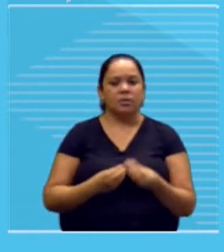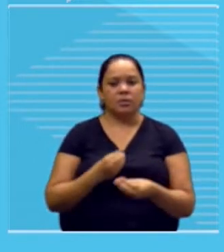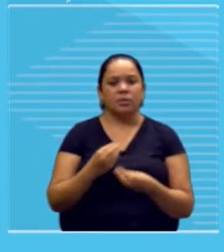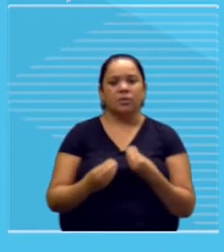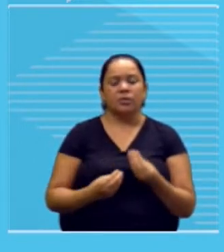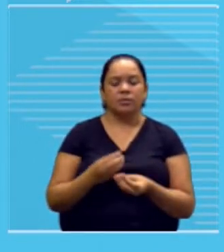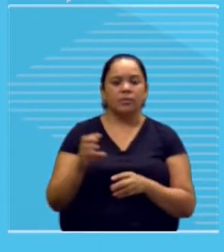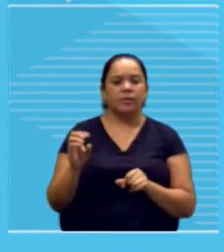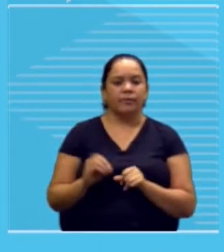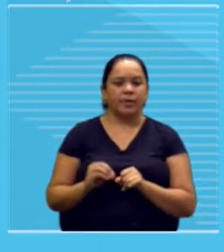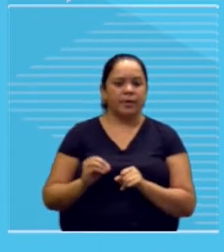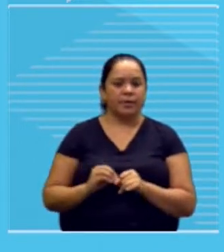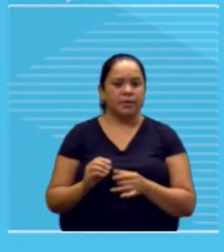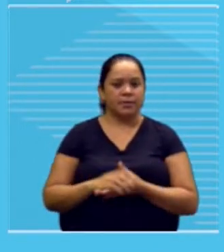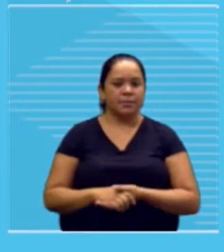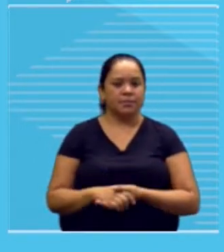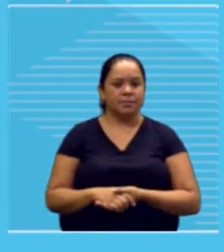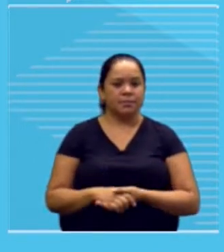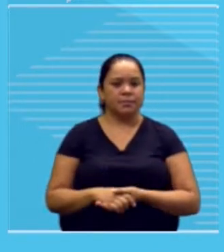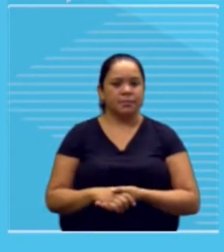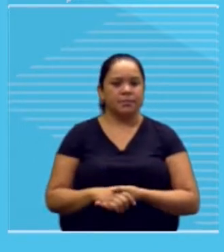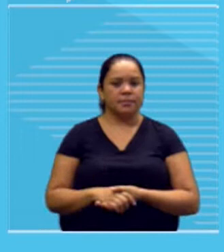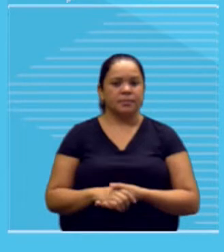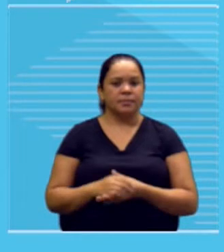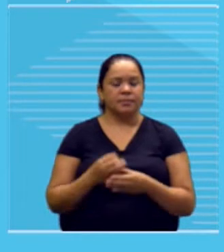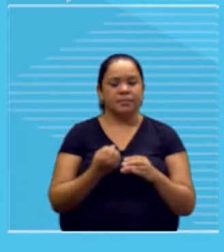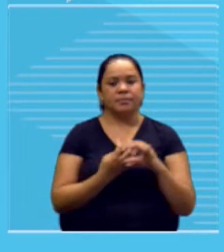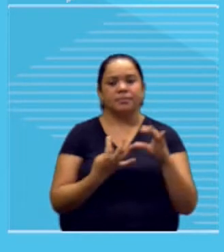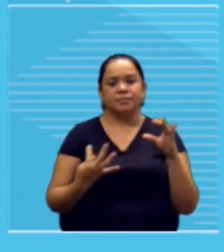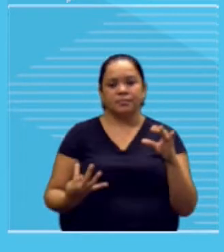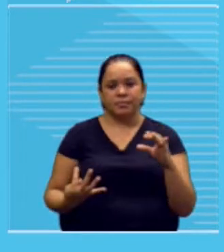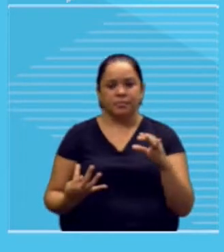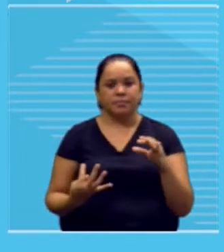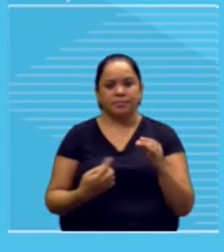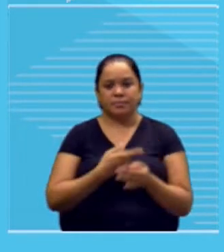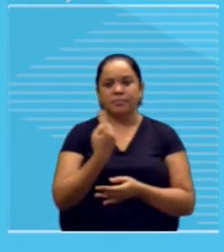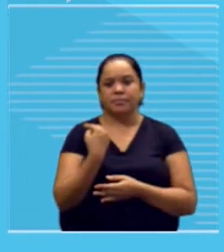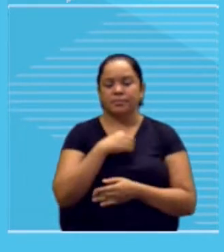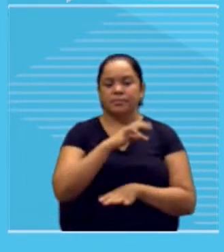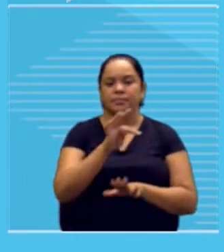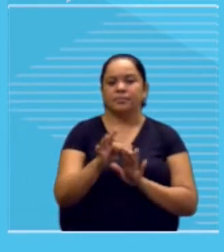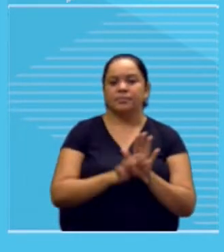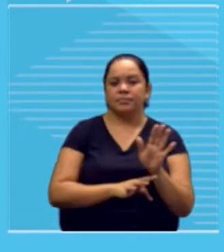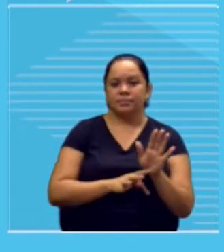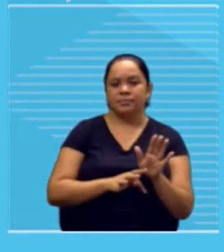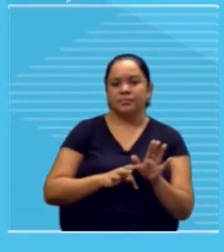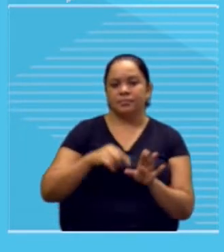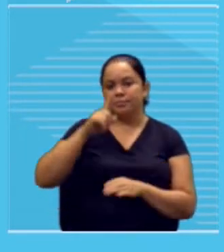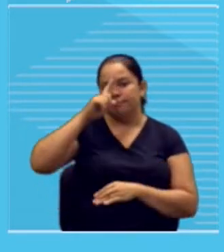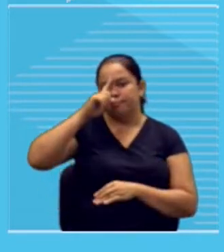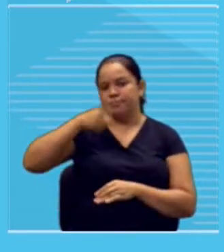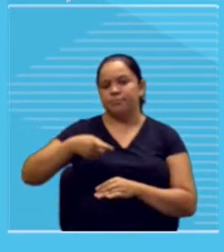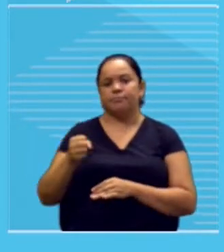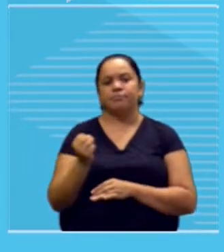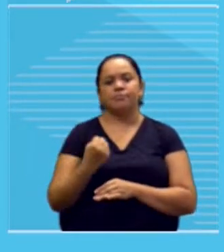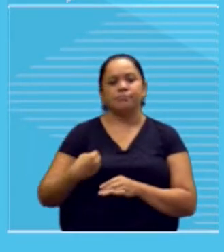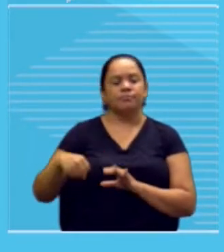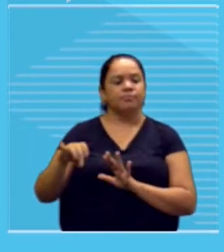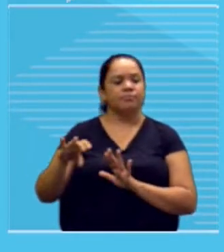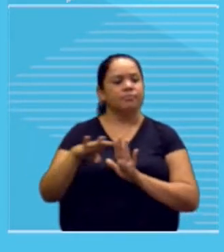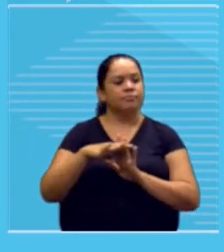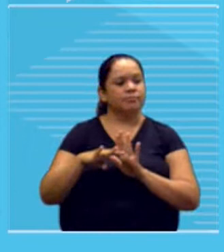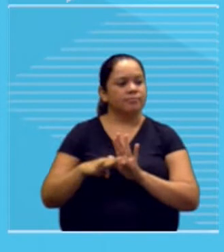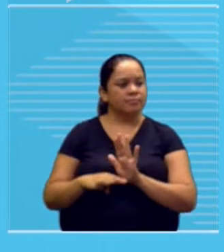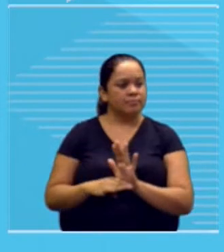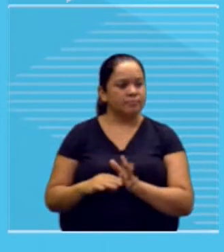imperativo Maravilha característica então dos nossos textos receita tá bom gente pois interessante